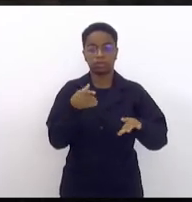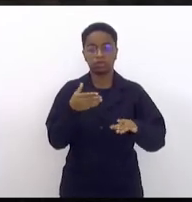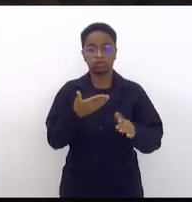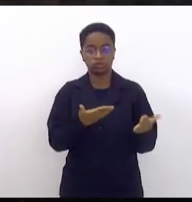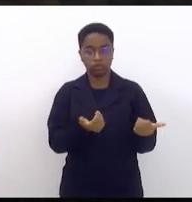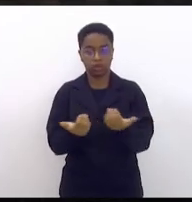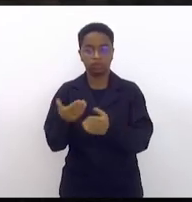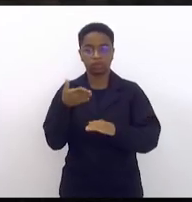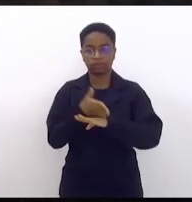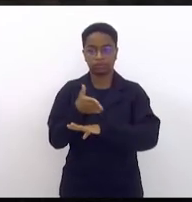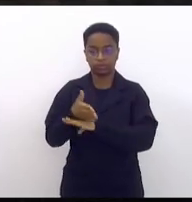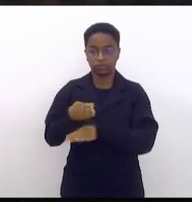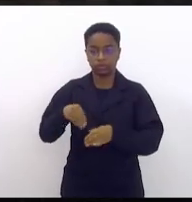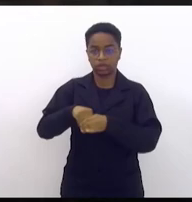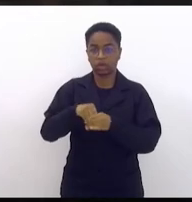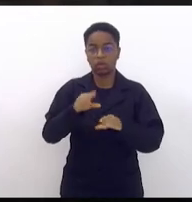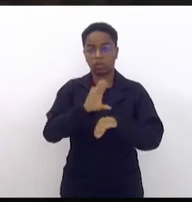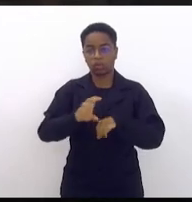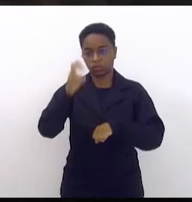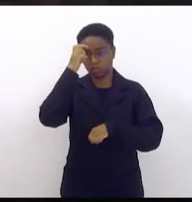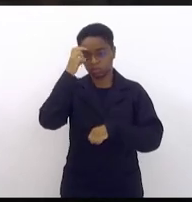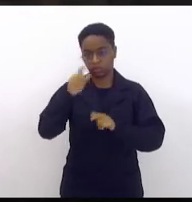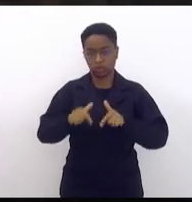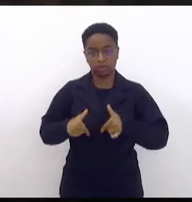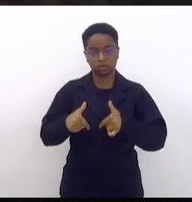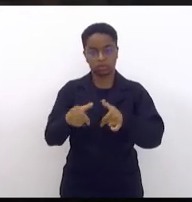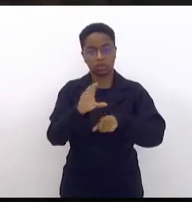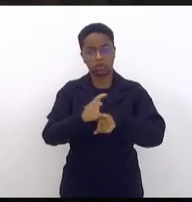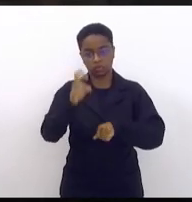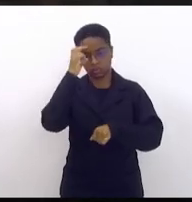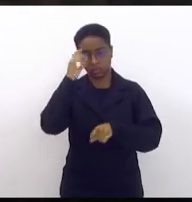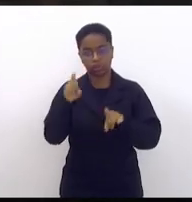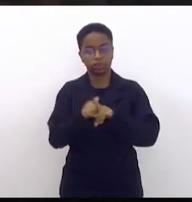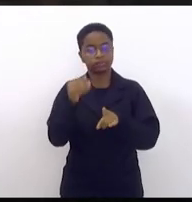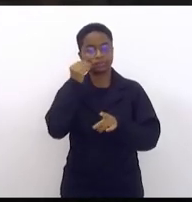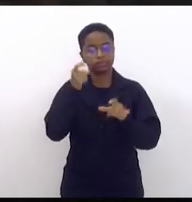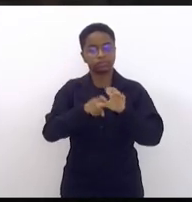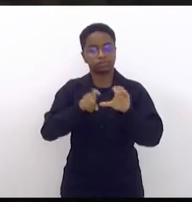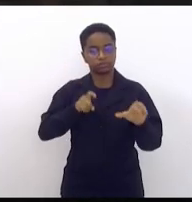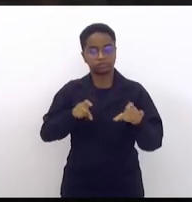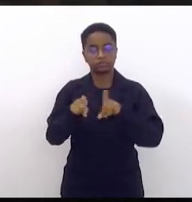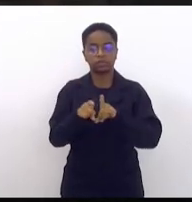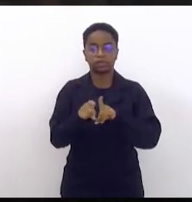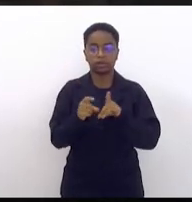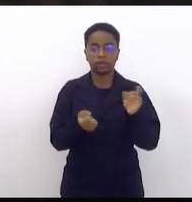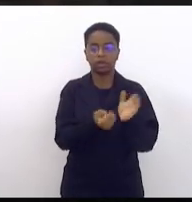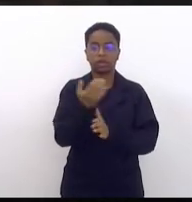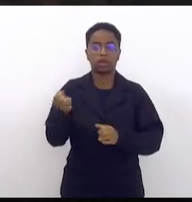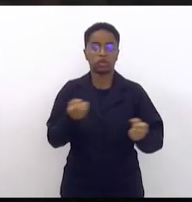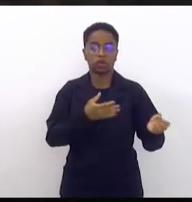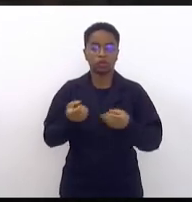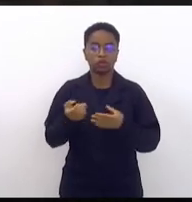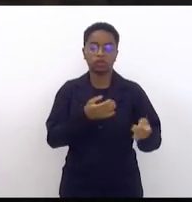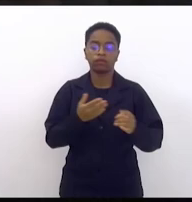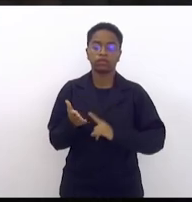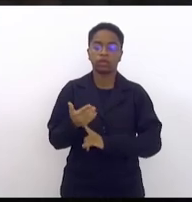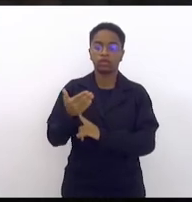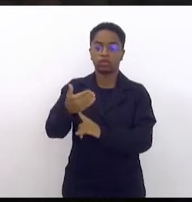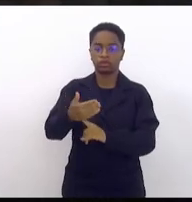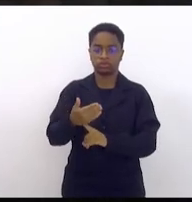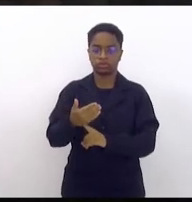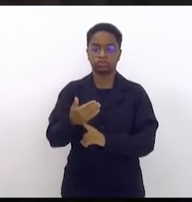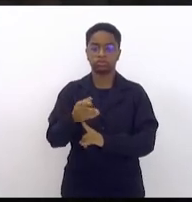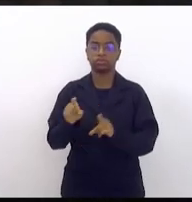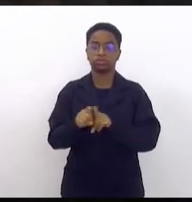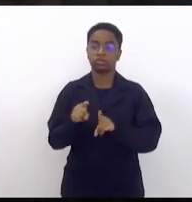juventude na cultura pela cultura perseguindo a sua emancipação no desenvolvimento de inovação de novas tecnologias